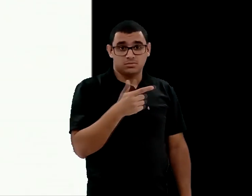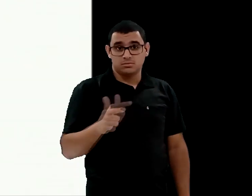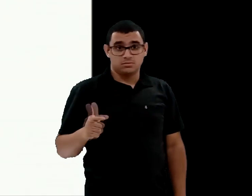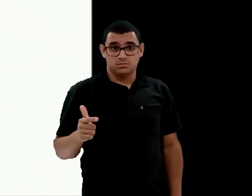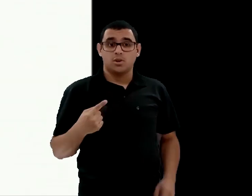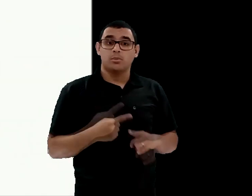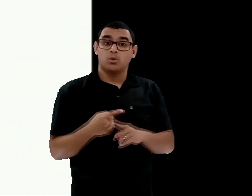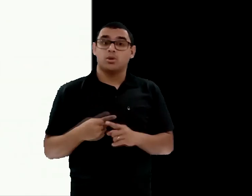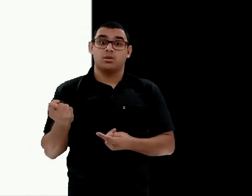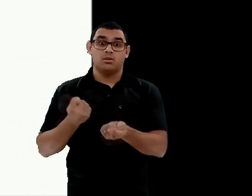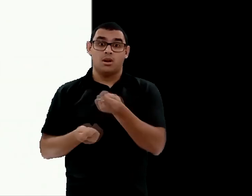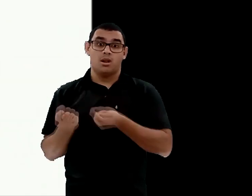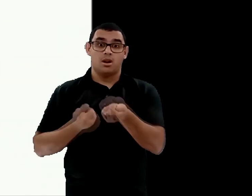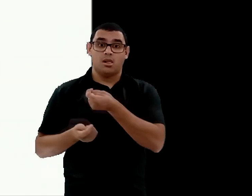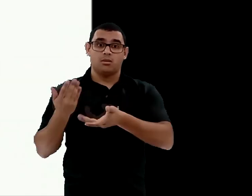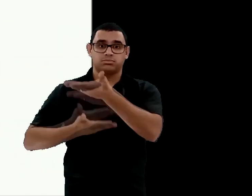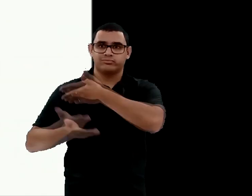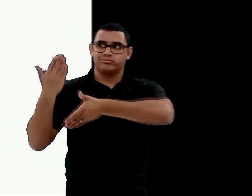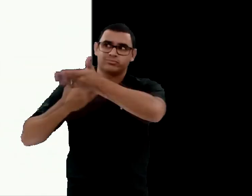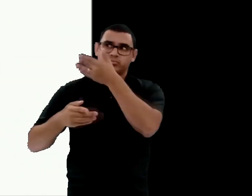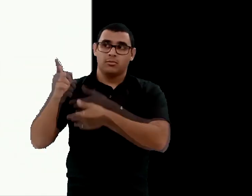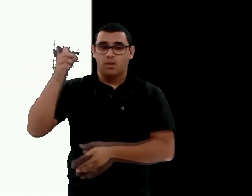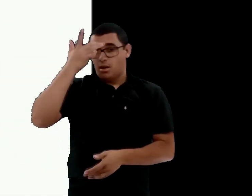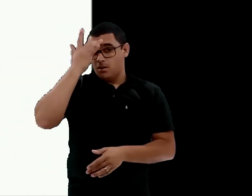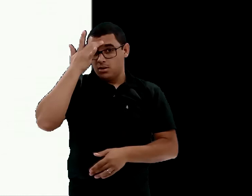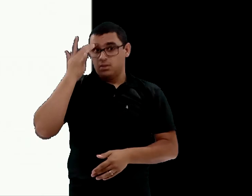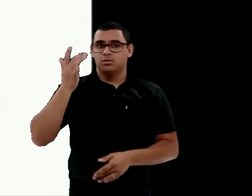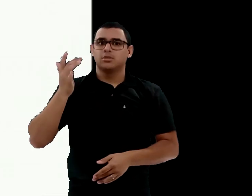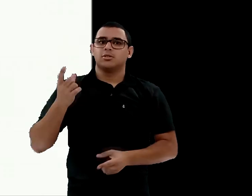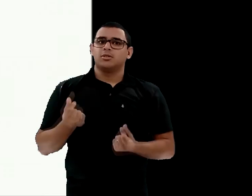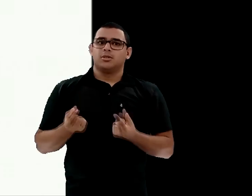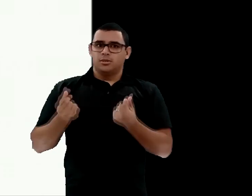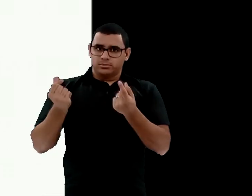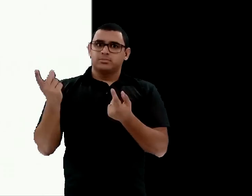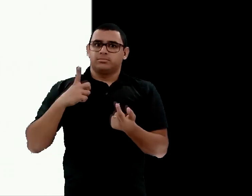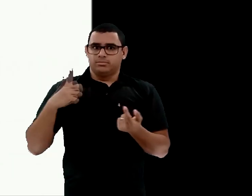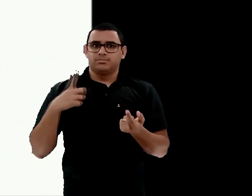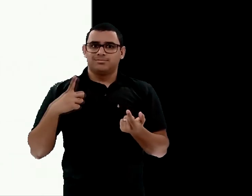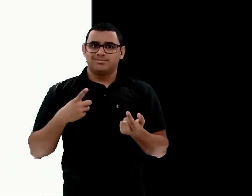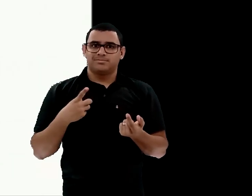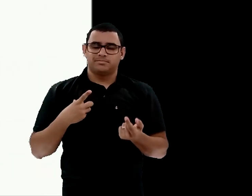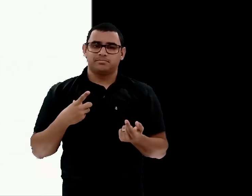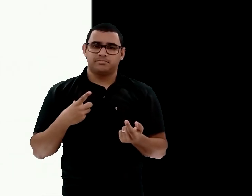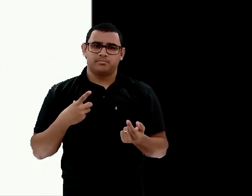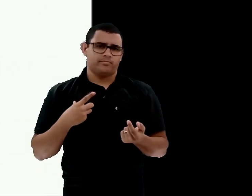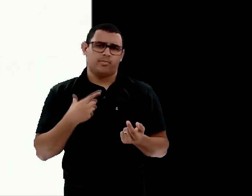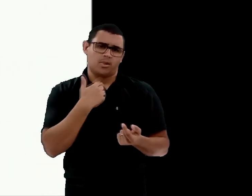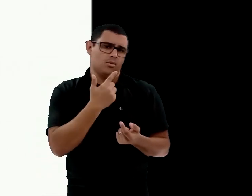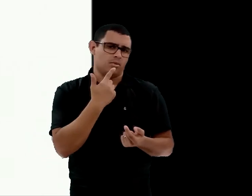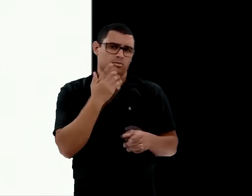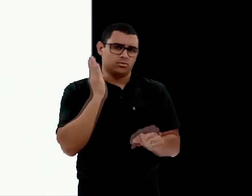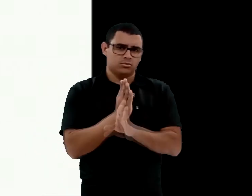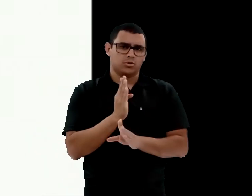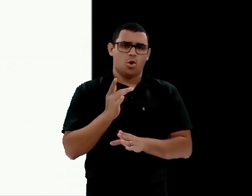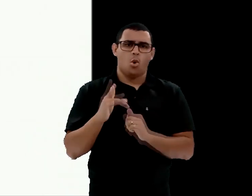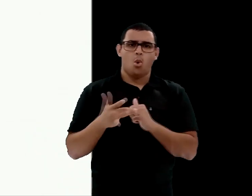aqui, porque estavam envolvidos com o comércio lá com as Índias, na região de hoje é China, onde é Índia, na Ásia, e eles